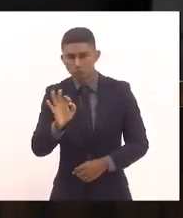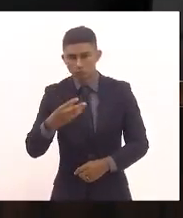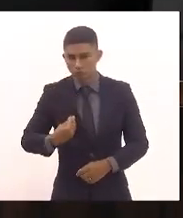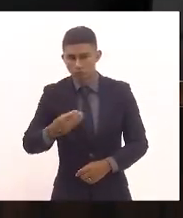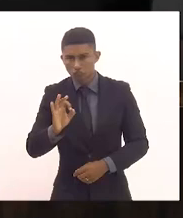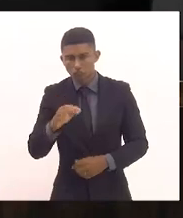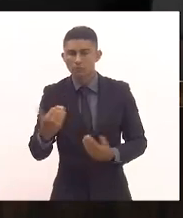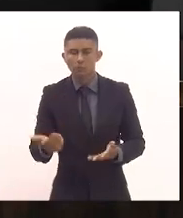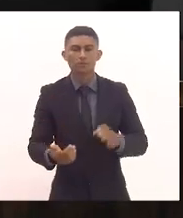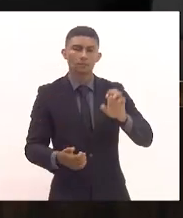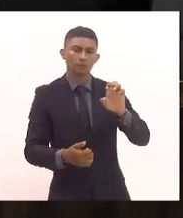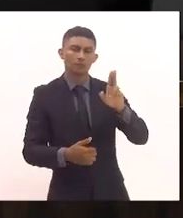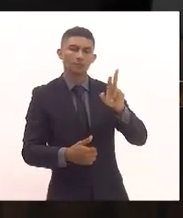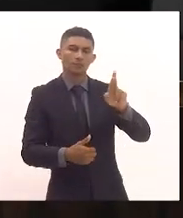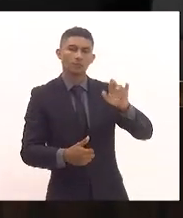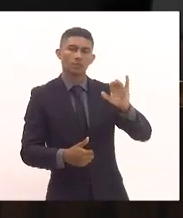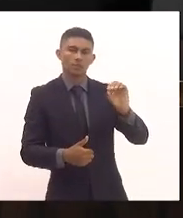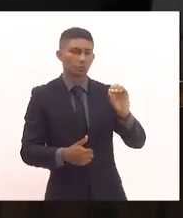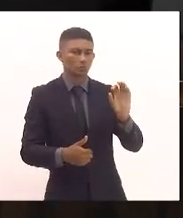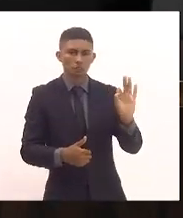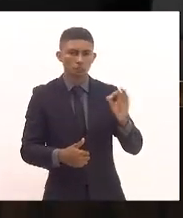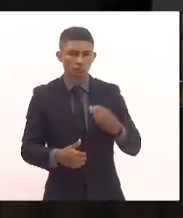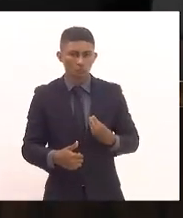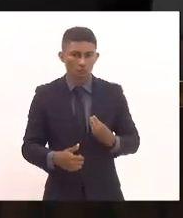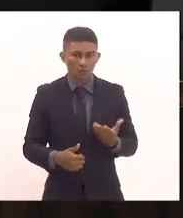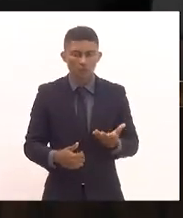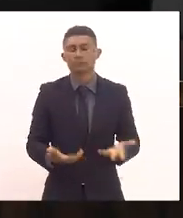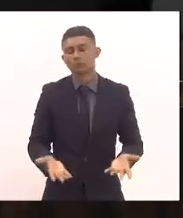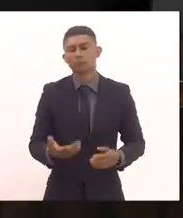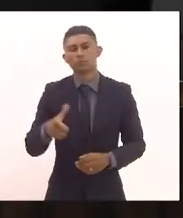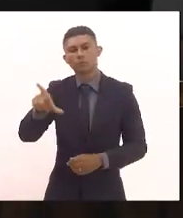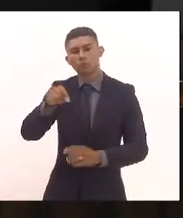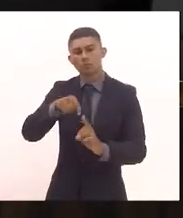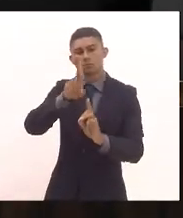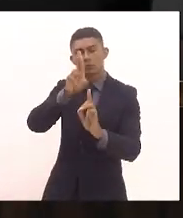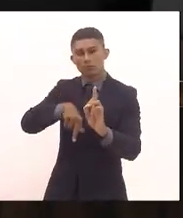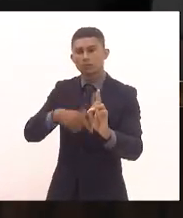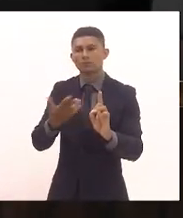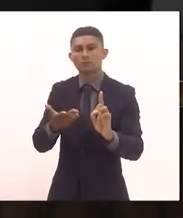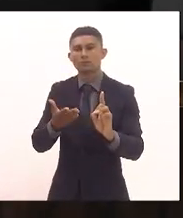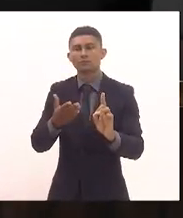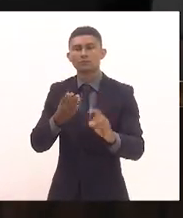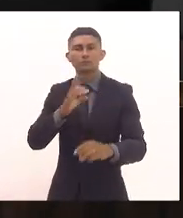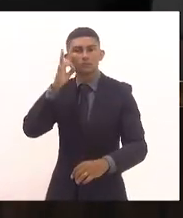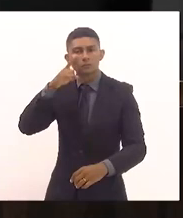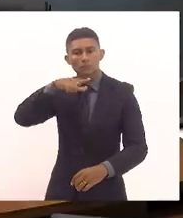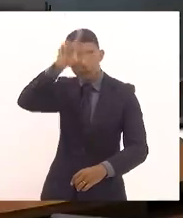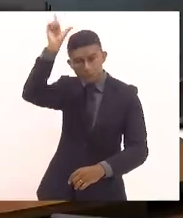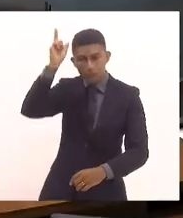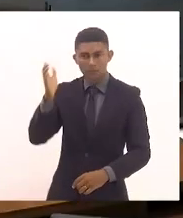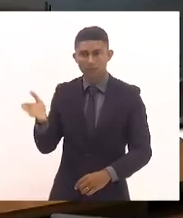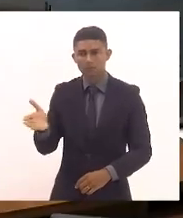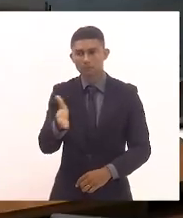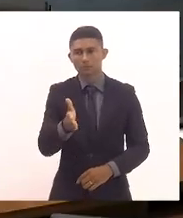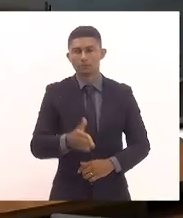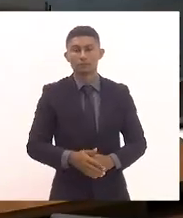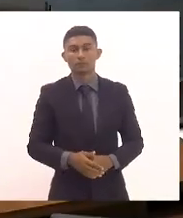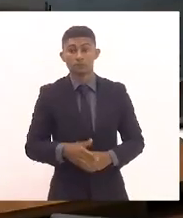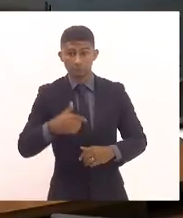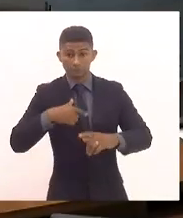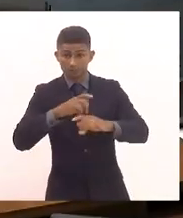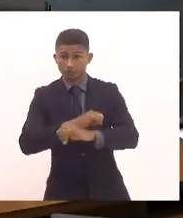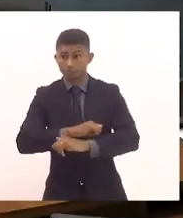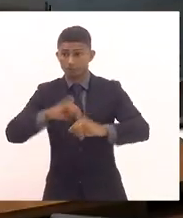Júnior. Presidência designa relator ao substitutivo, deputado Luiz Paulo. Quero